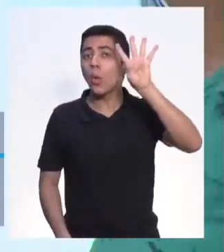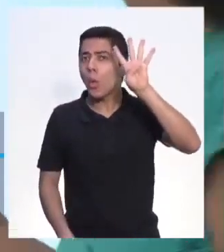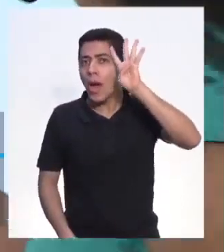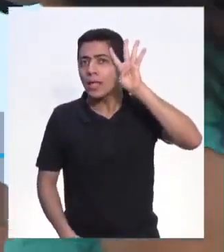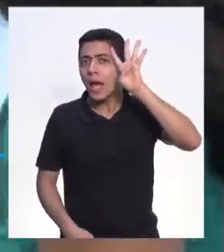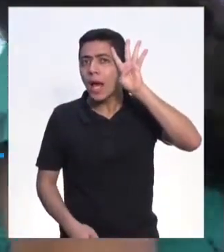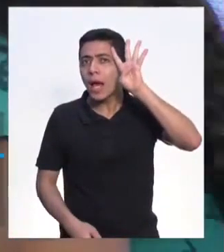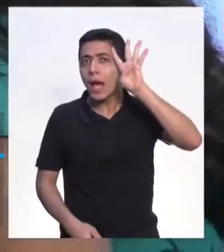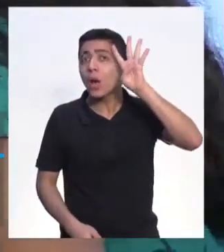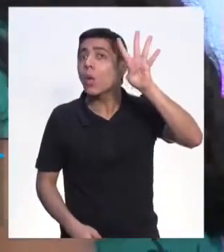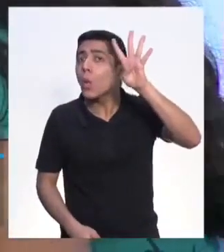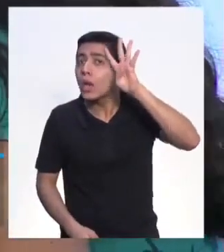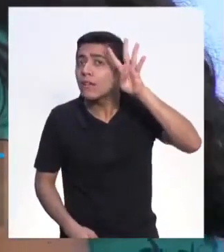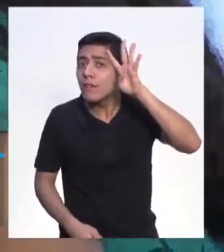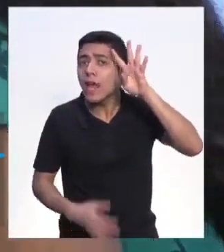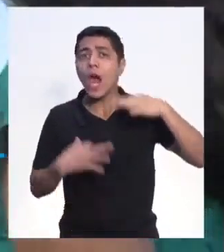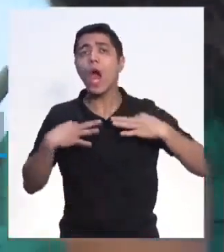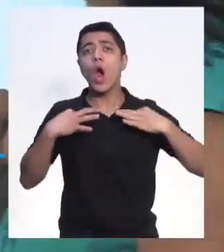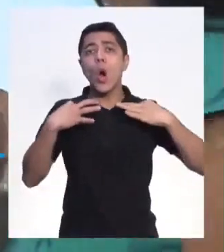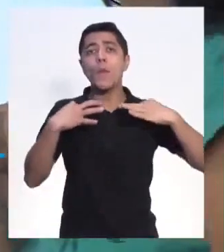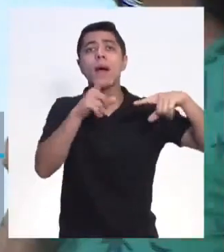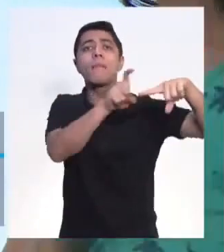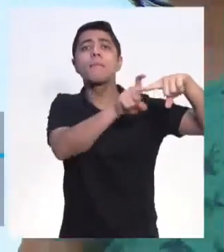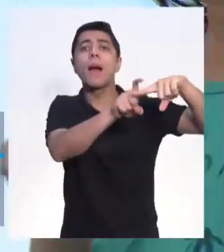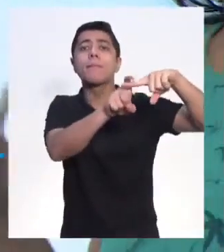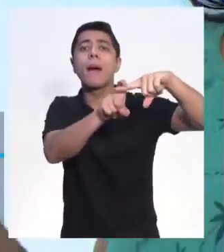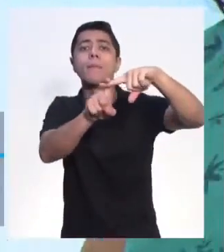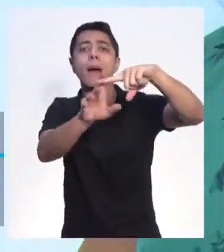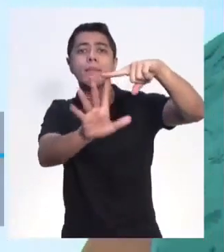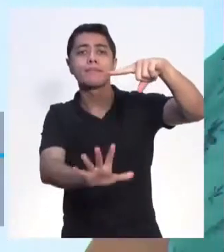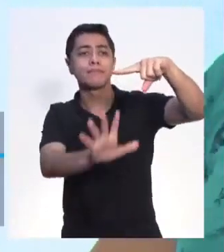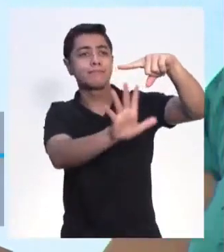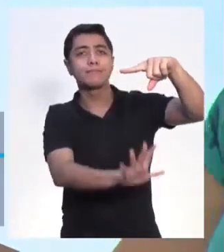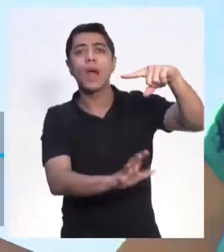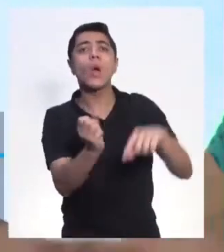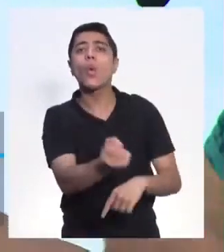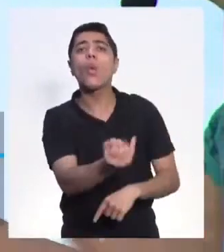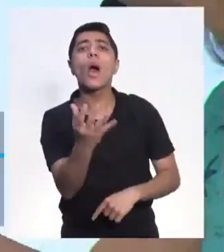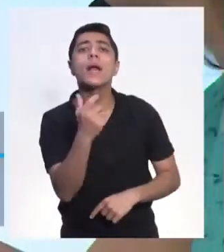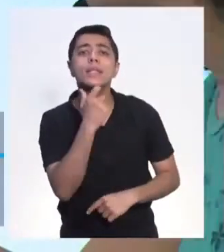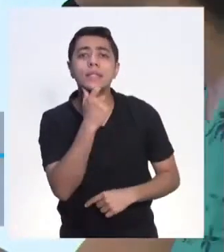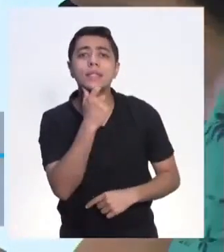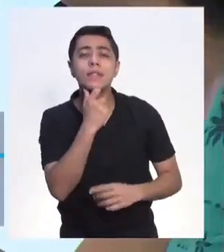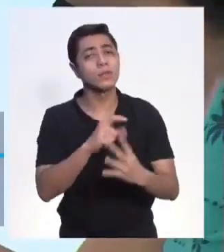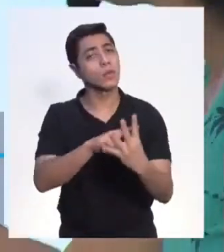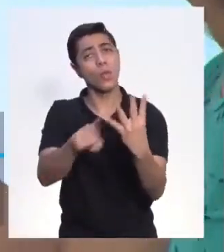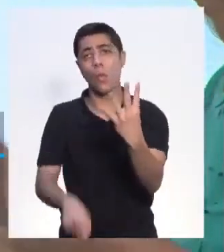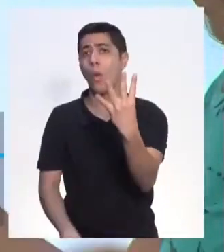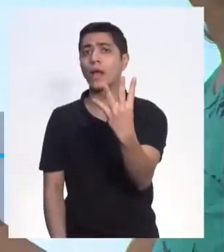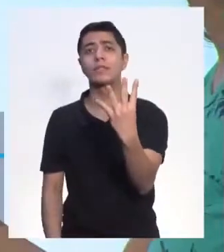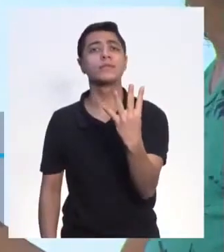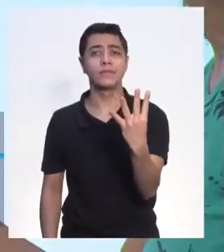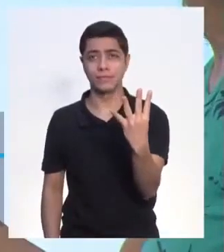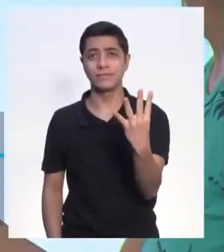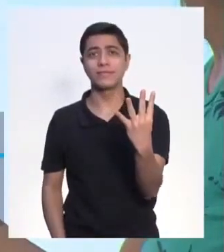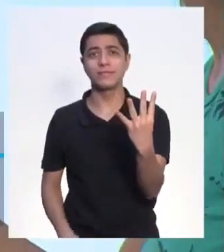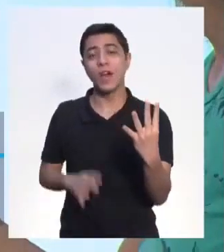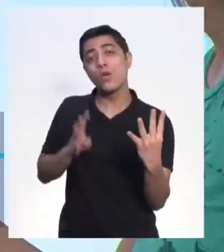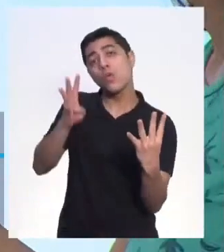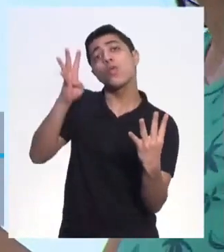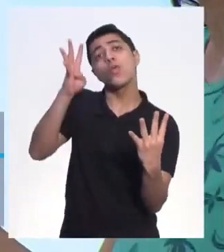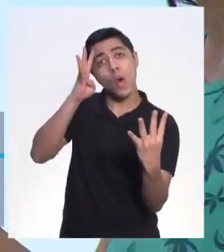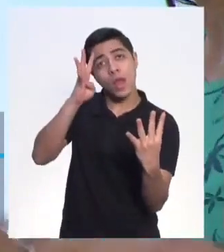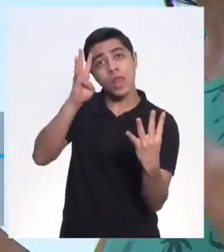quarta? 4. Perfeito. Usou mais 1 na quarta, quando chegar na